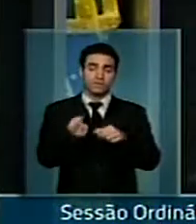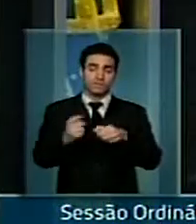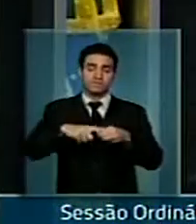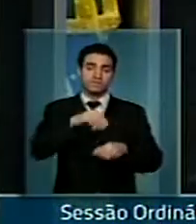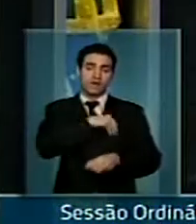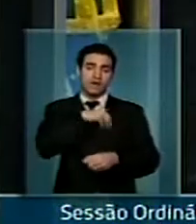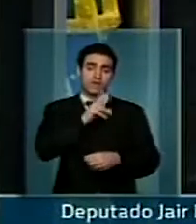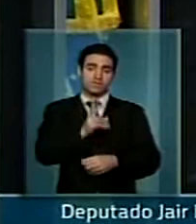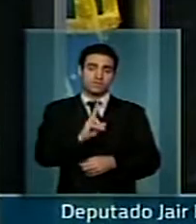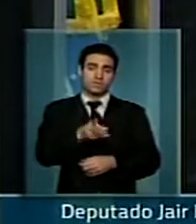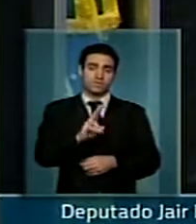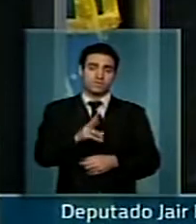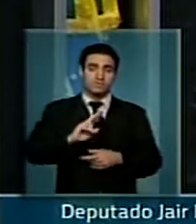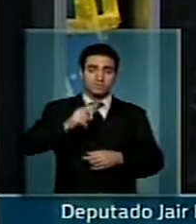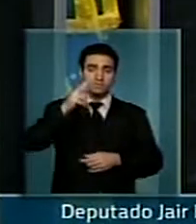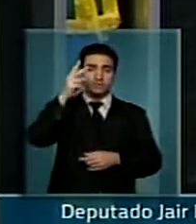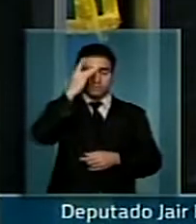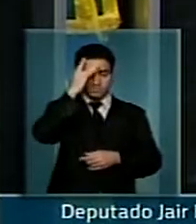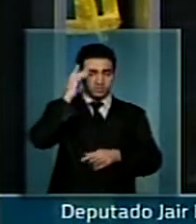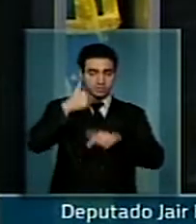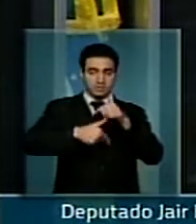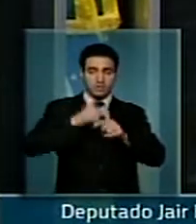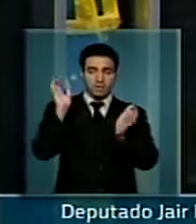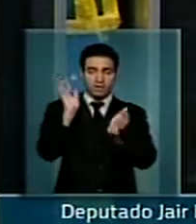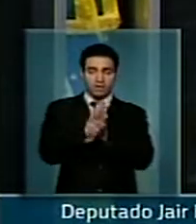salarial dos integrantes das Forças Armadas?